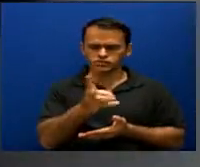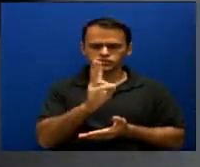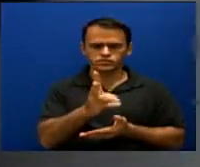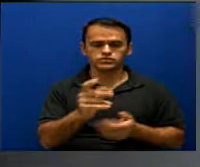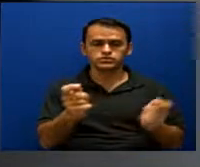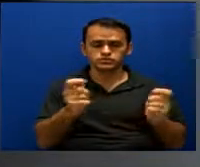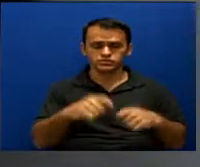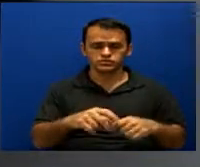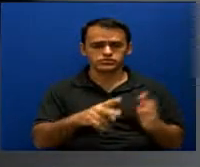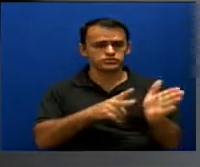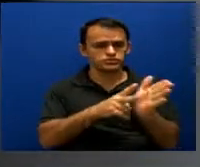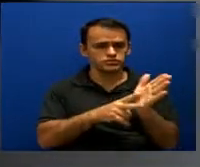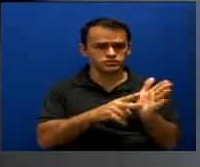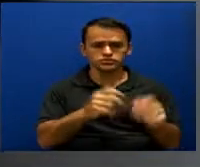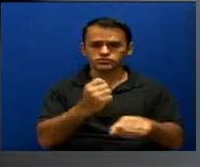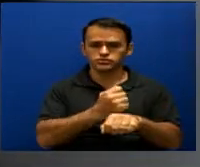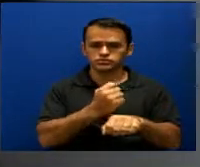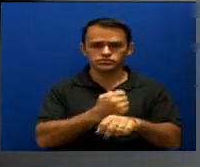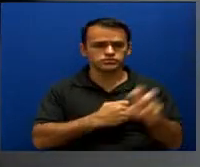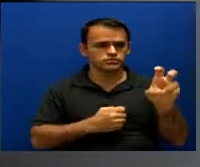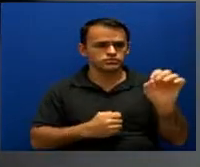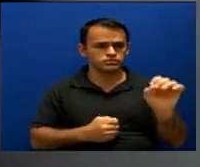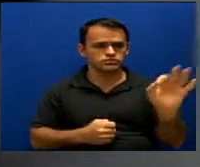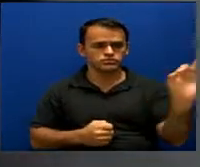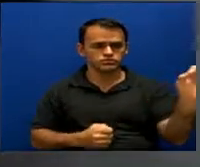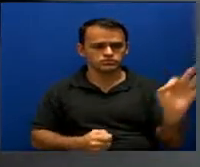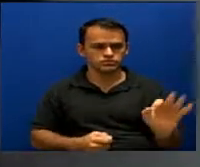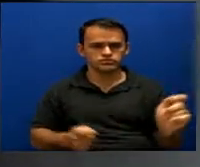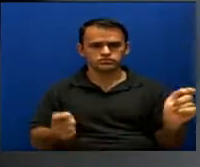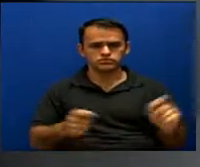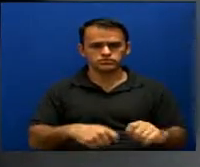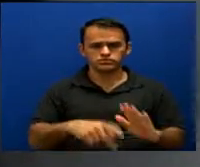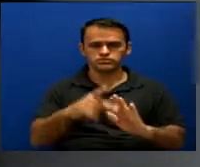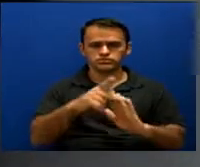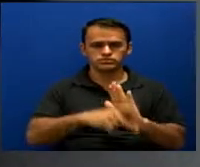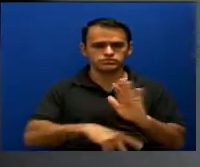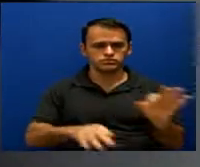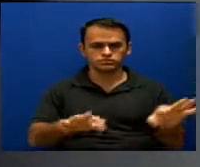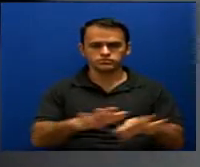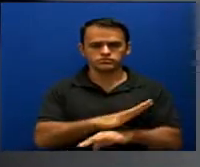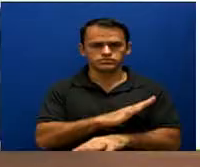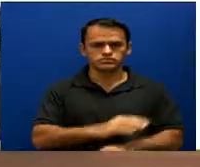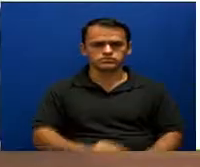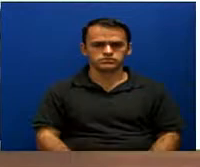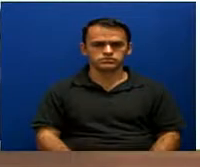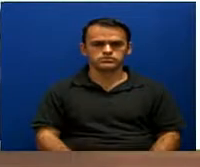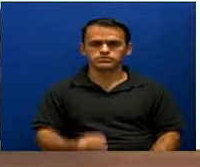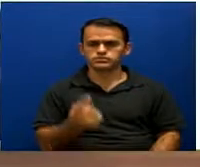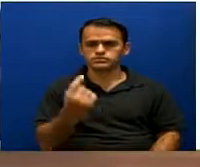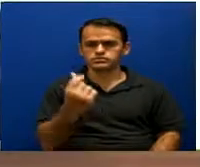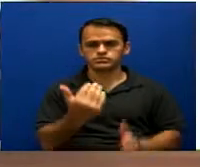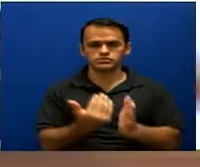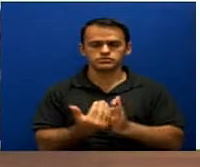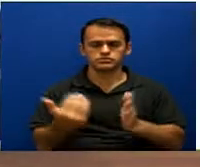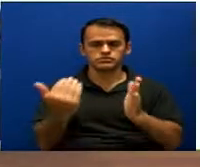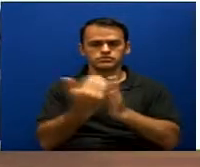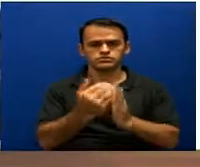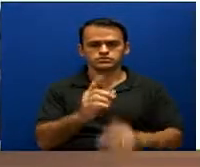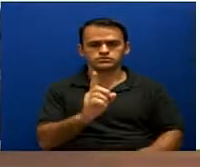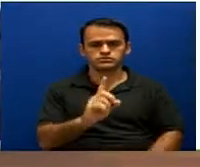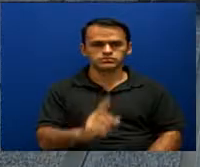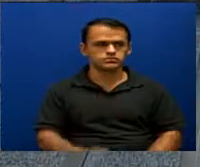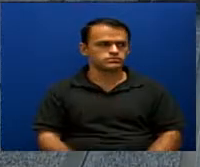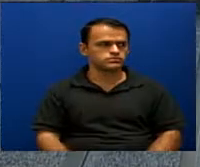PPA, dá para fazer 50% do projeto, com o mesmo valor. Não mexe com dinheiro. Então...